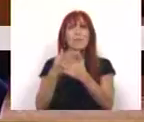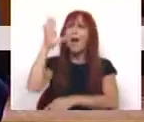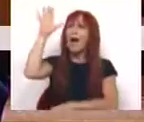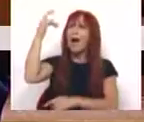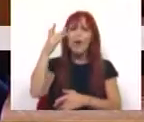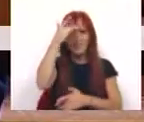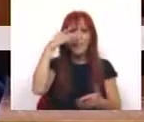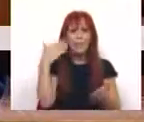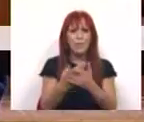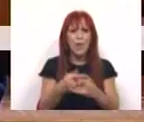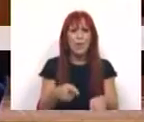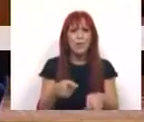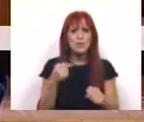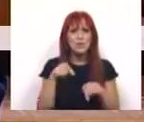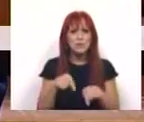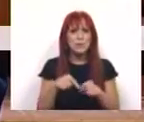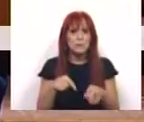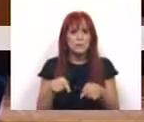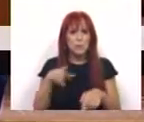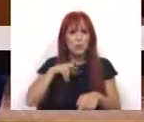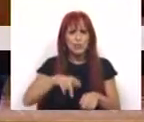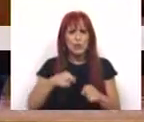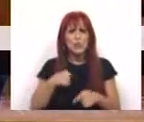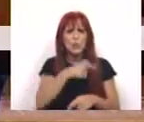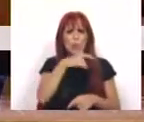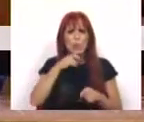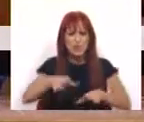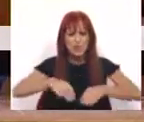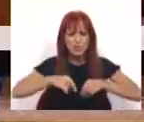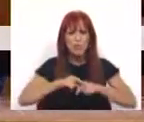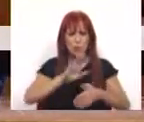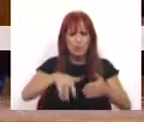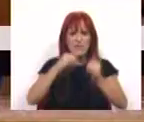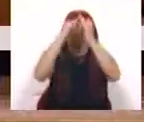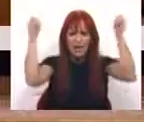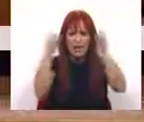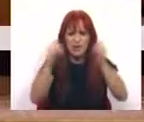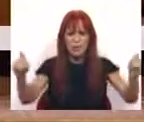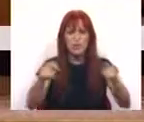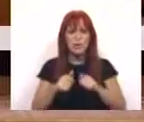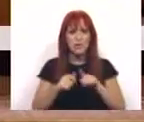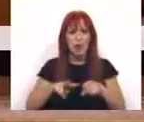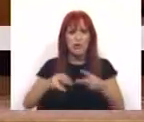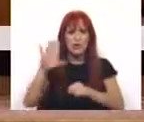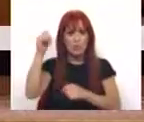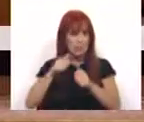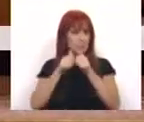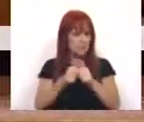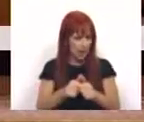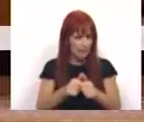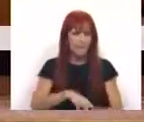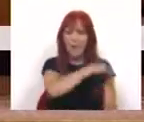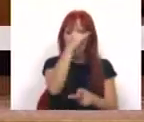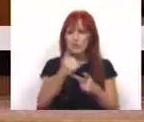e facilitar o cumprimento por parte do nosso país dos compromissos assumidos no plano internacional sobre alterações climáticas.